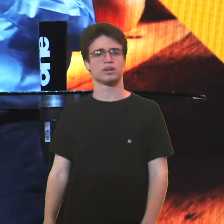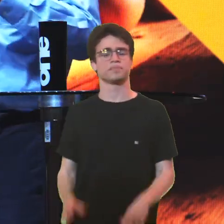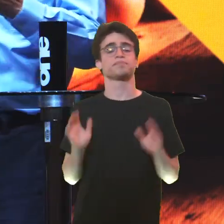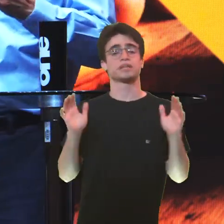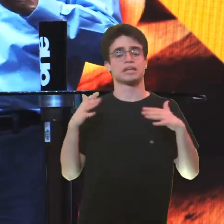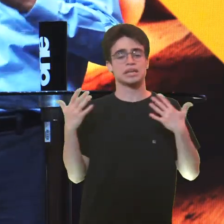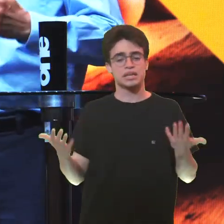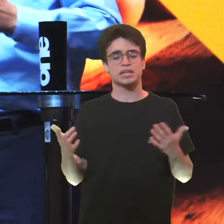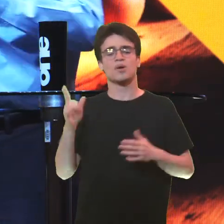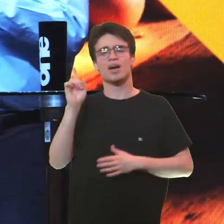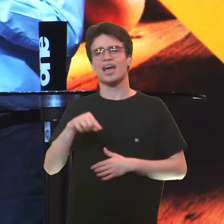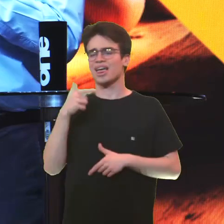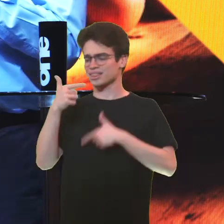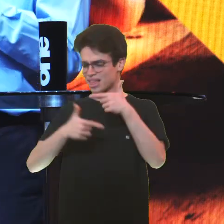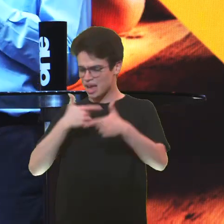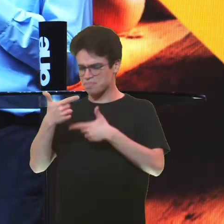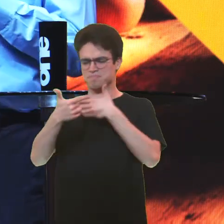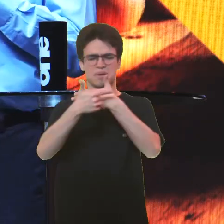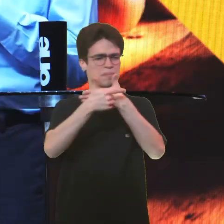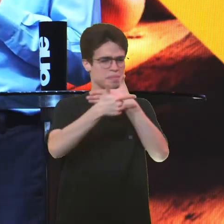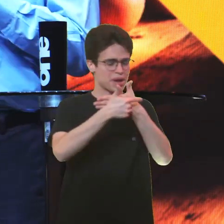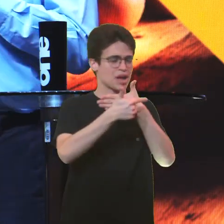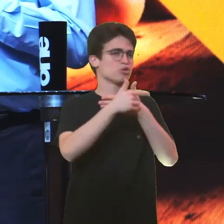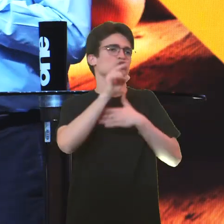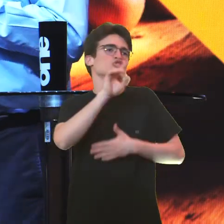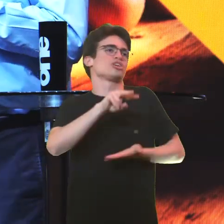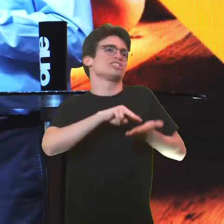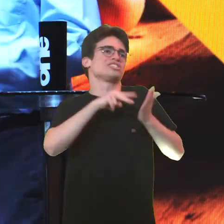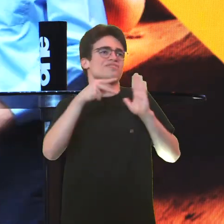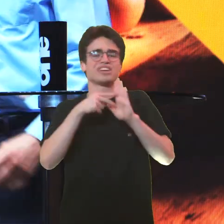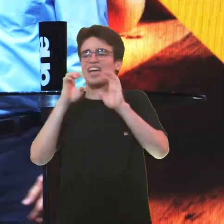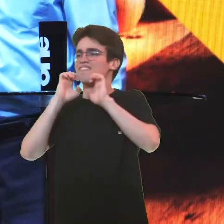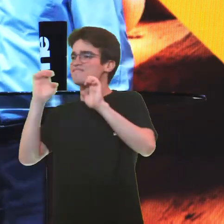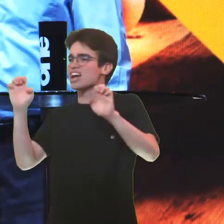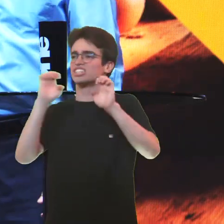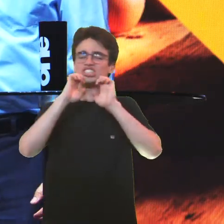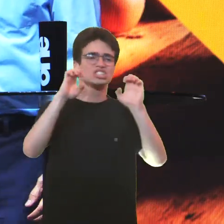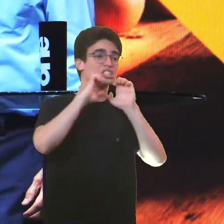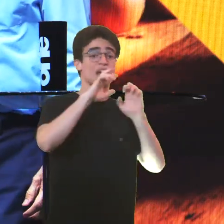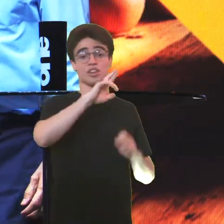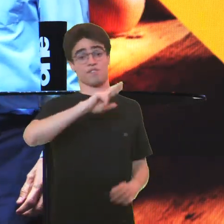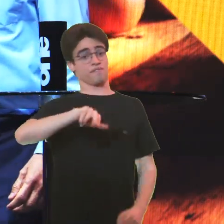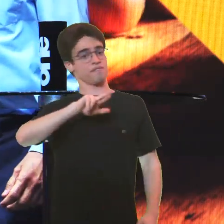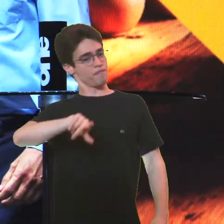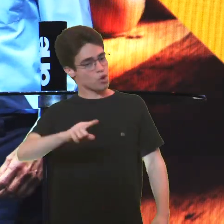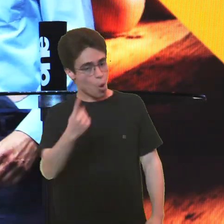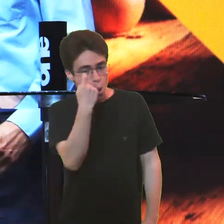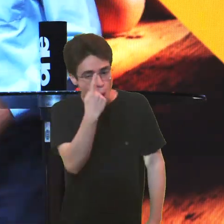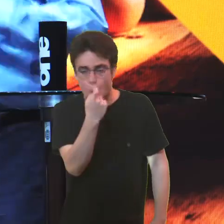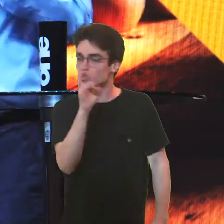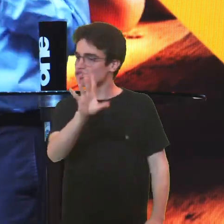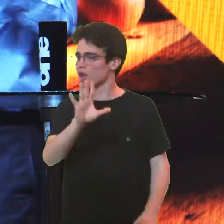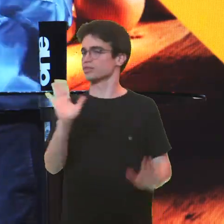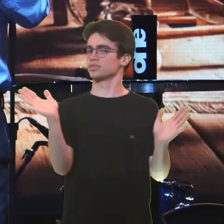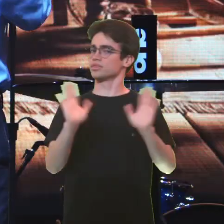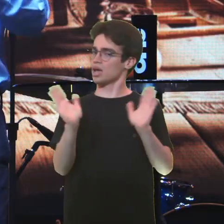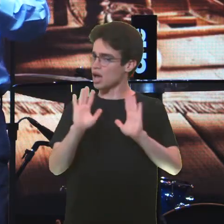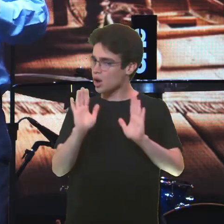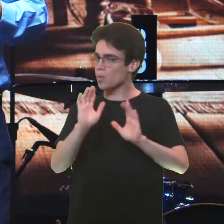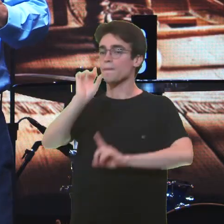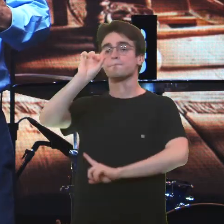Entonces, la tarea no es solo compartir el evangelio a las Então a personas. tarefa não é apenas compartilhar o evangelho às pessoas. También